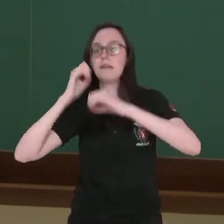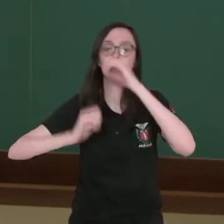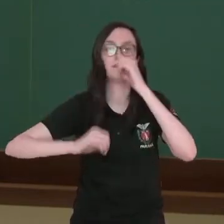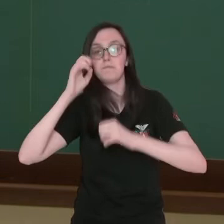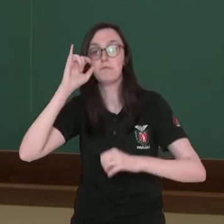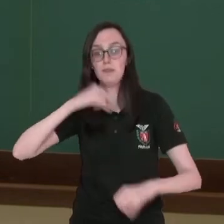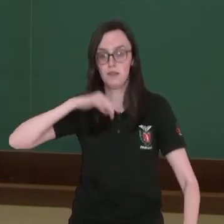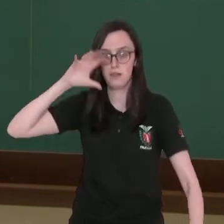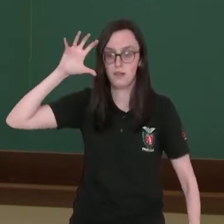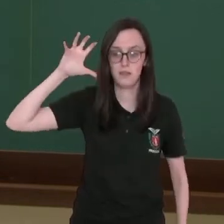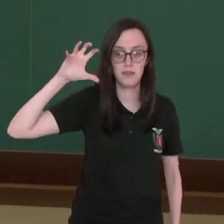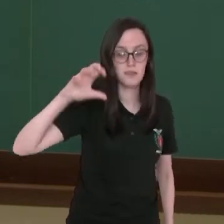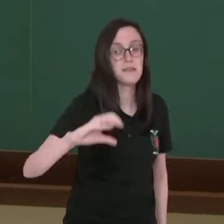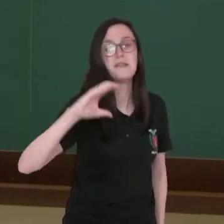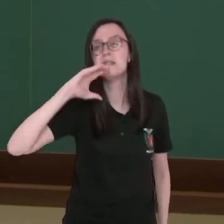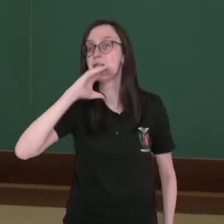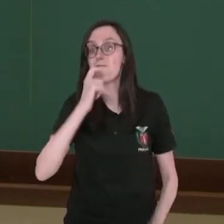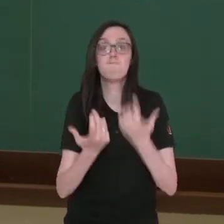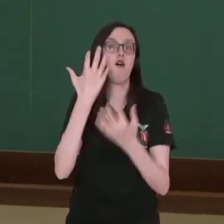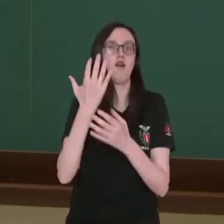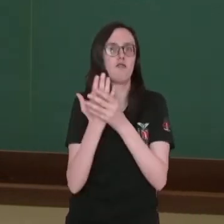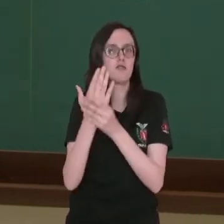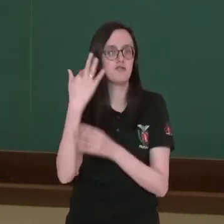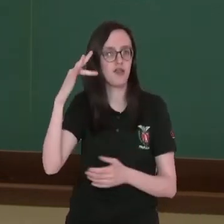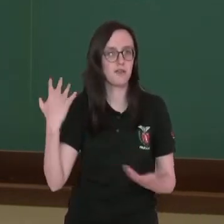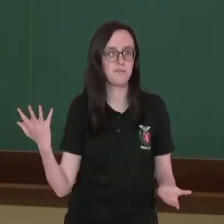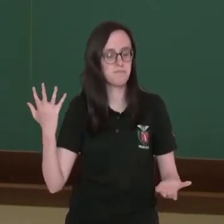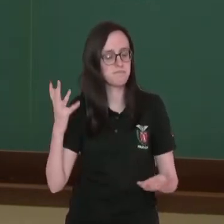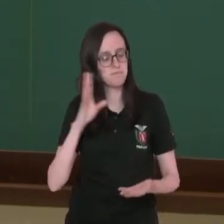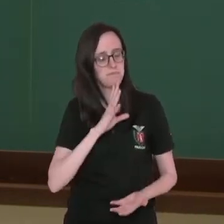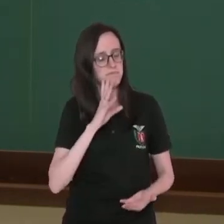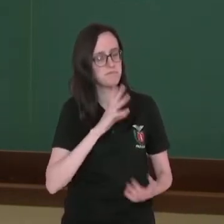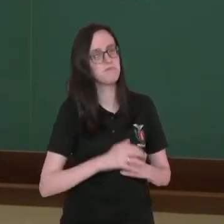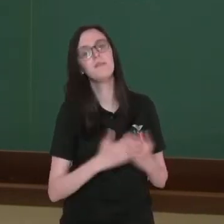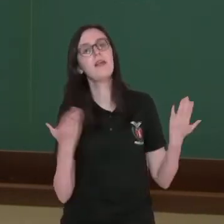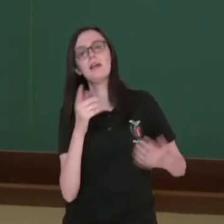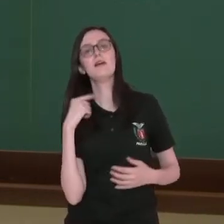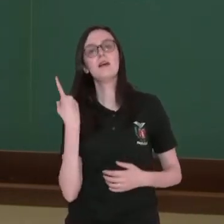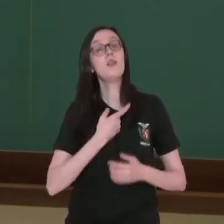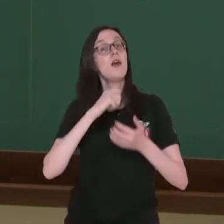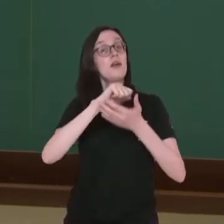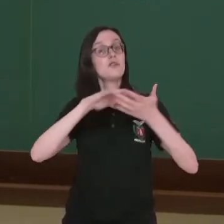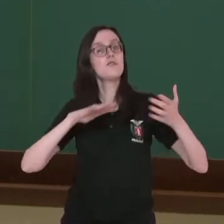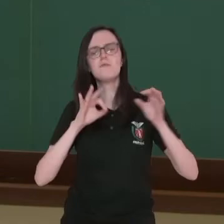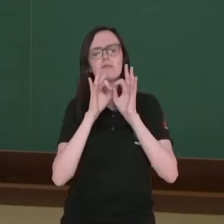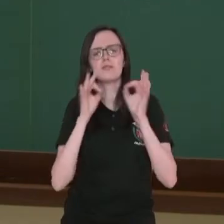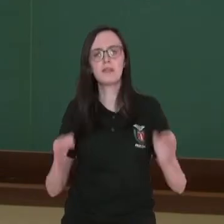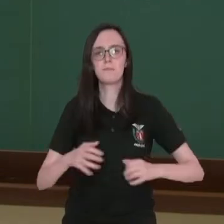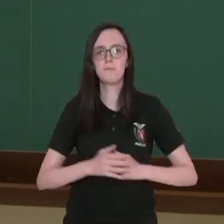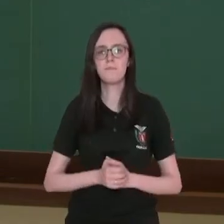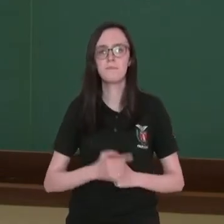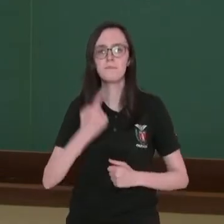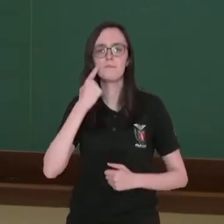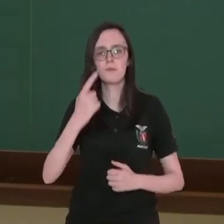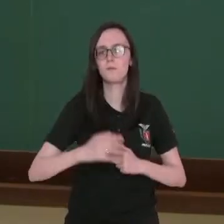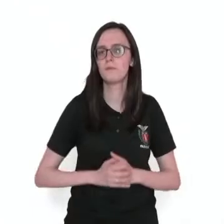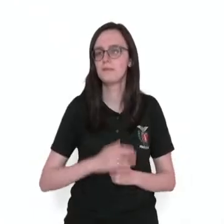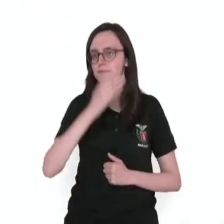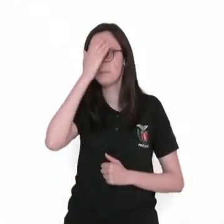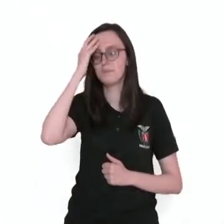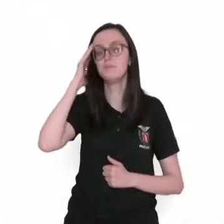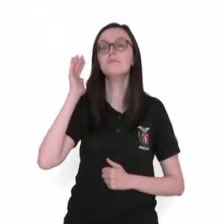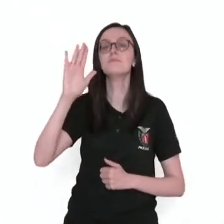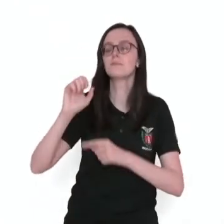aproximar minha mão, vai ser um monte de calor queimando a minha mão. Beleza? Pessoal, então vamos fazer uma atividade bem simples? Ele fala o seguinte: